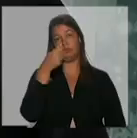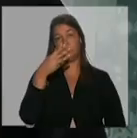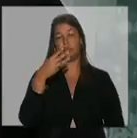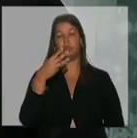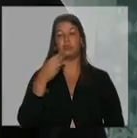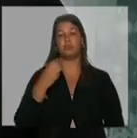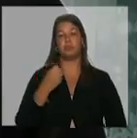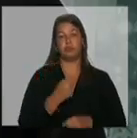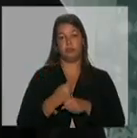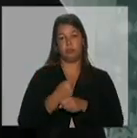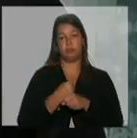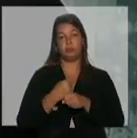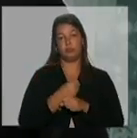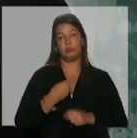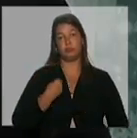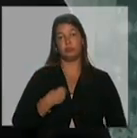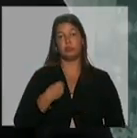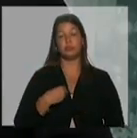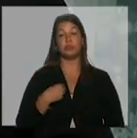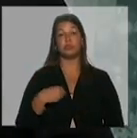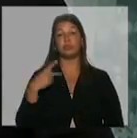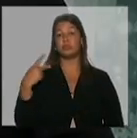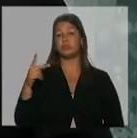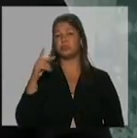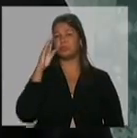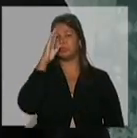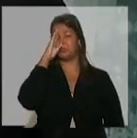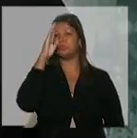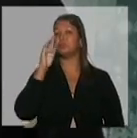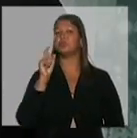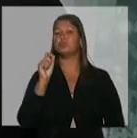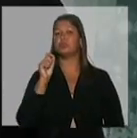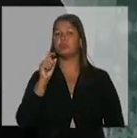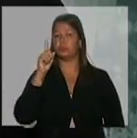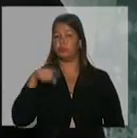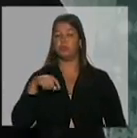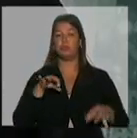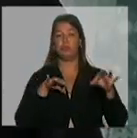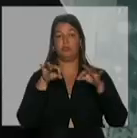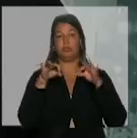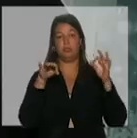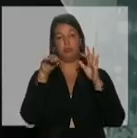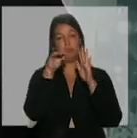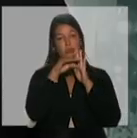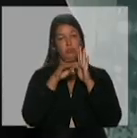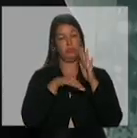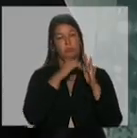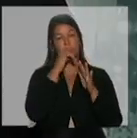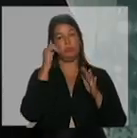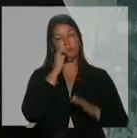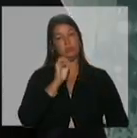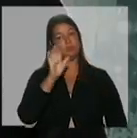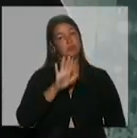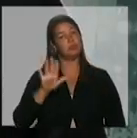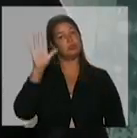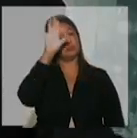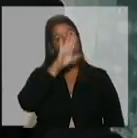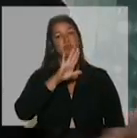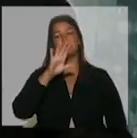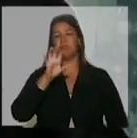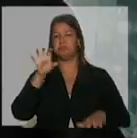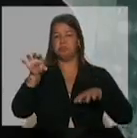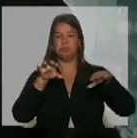13 anos de existência, né? Cuja principal atribuição é realizar o planejamento energético do nosso país, né,